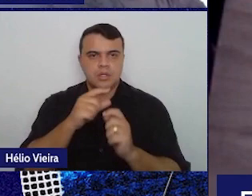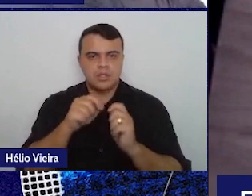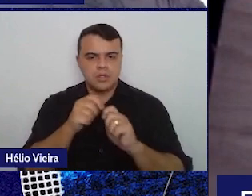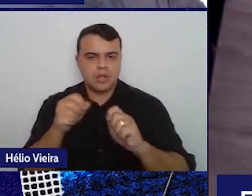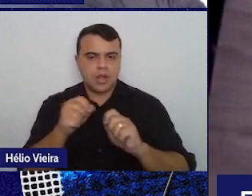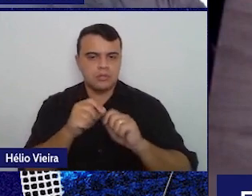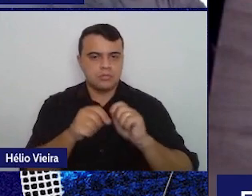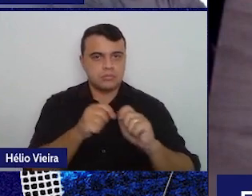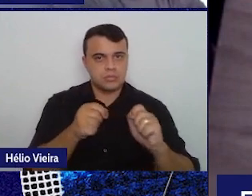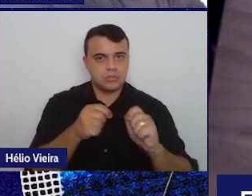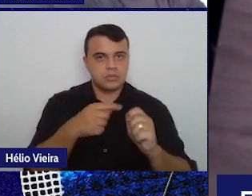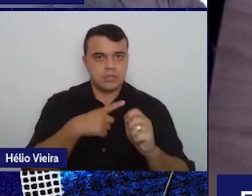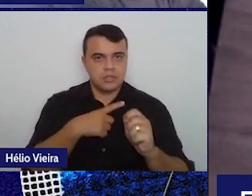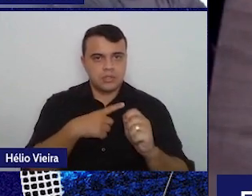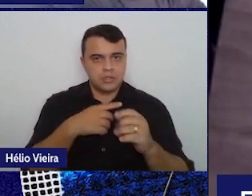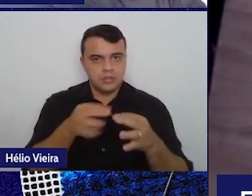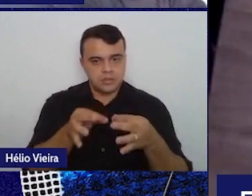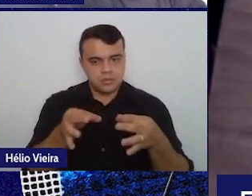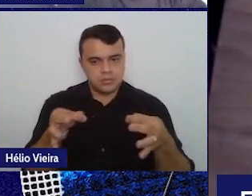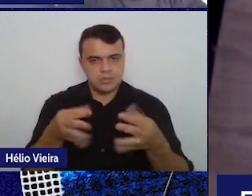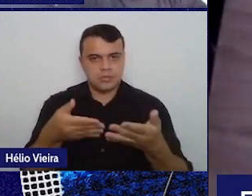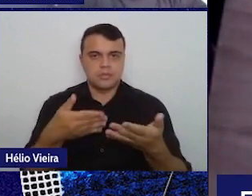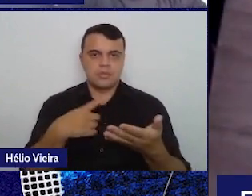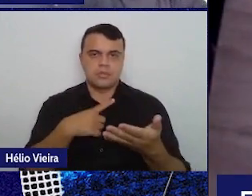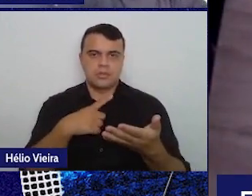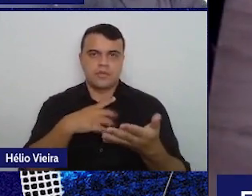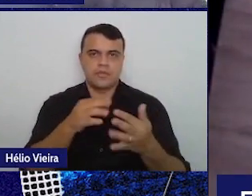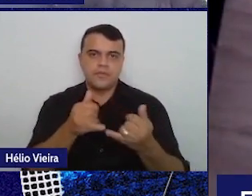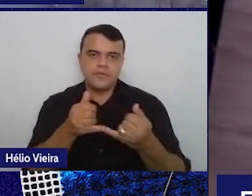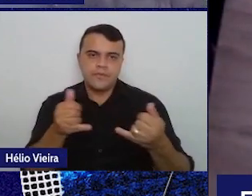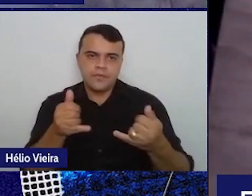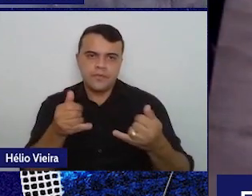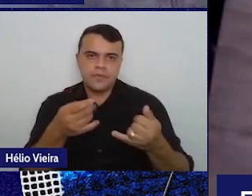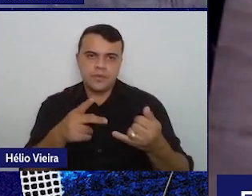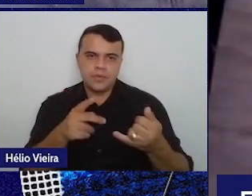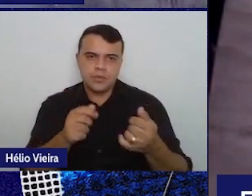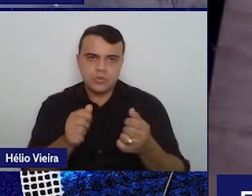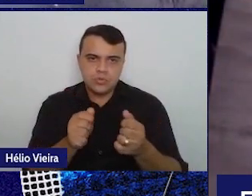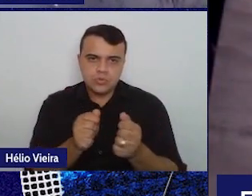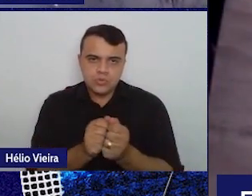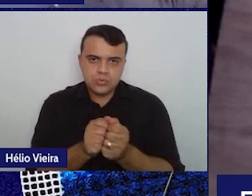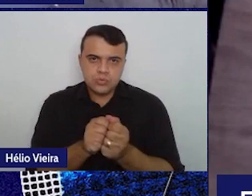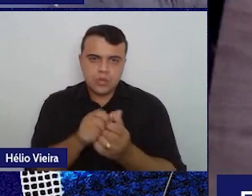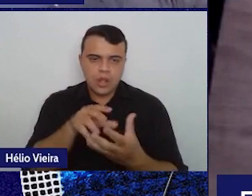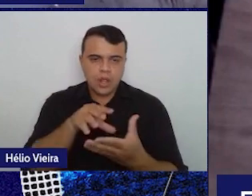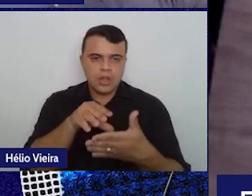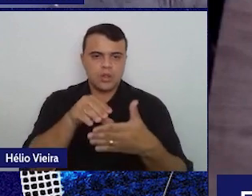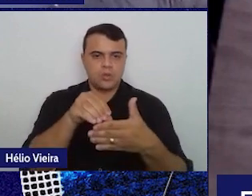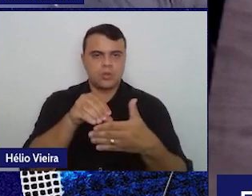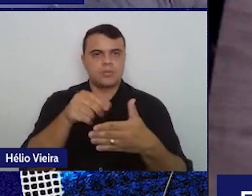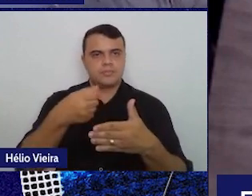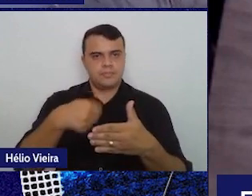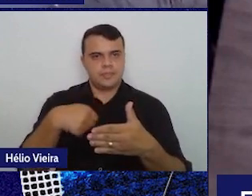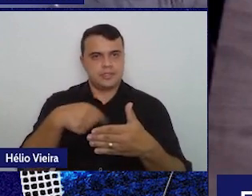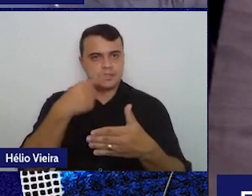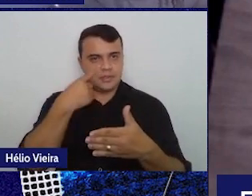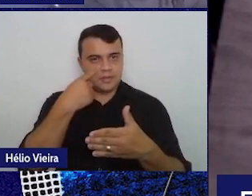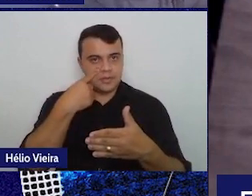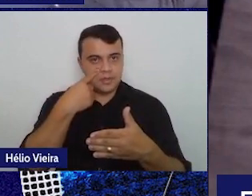entrelaces, esses amarrados do fio e juntado, você precisa dar